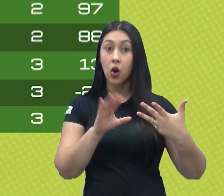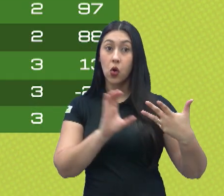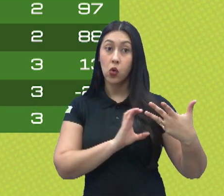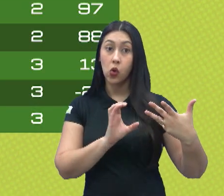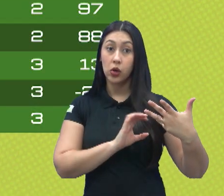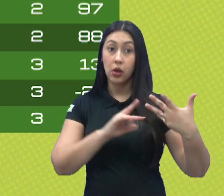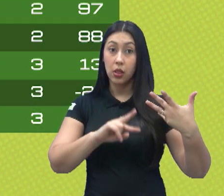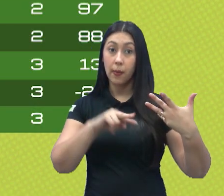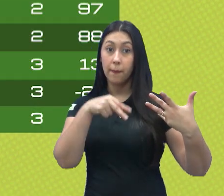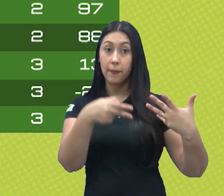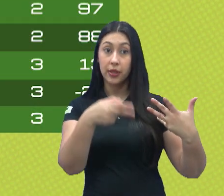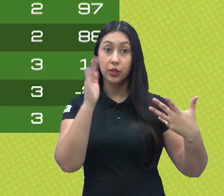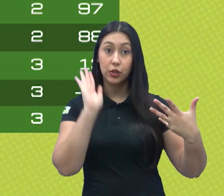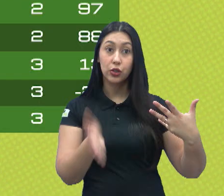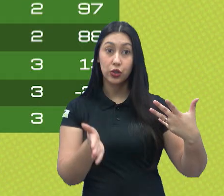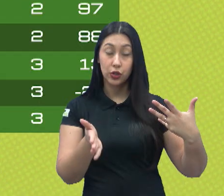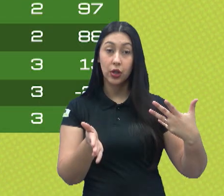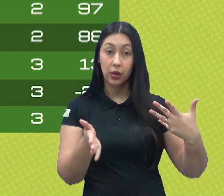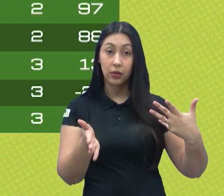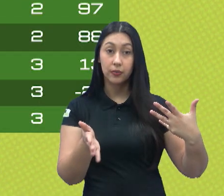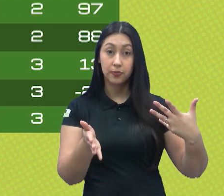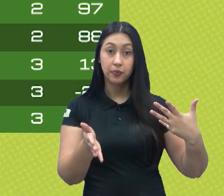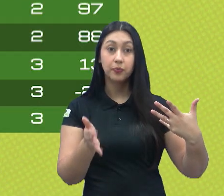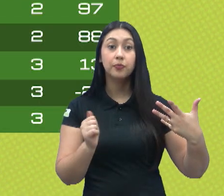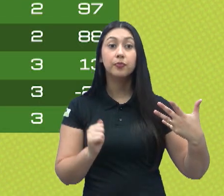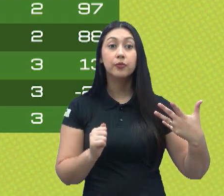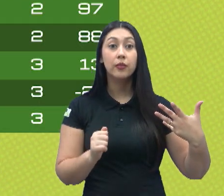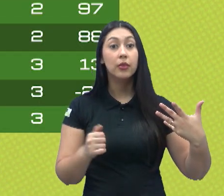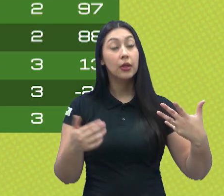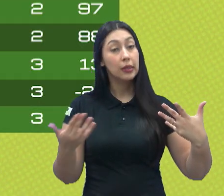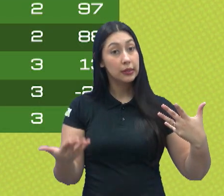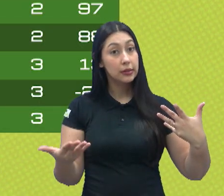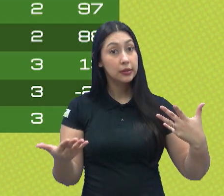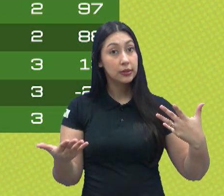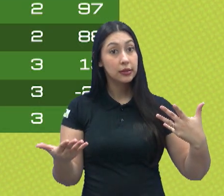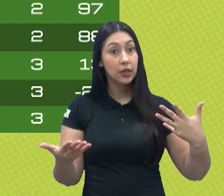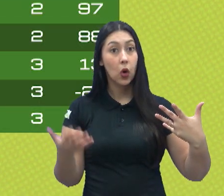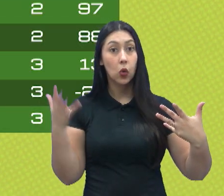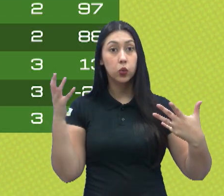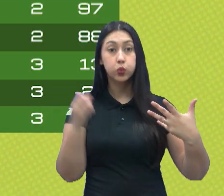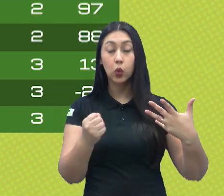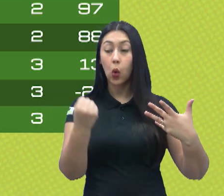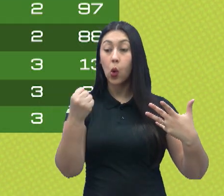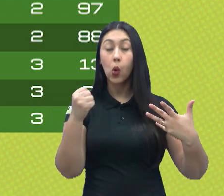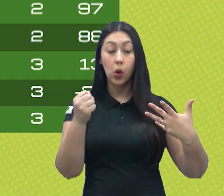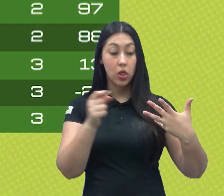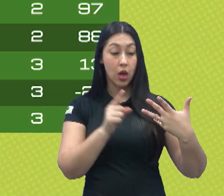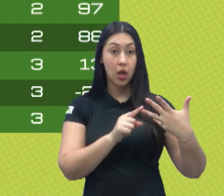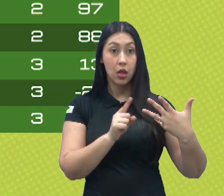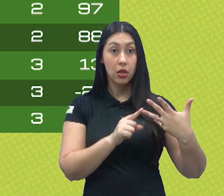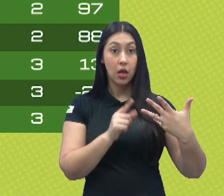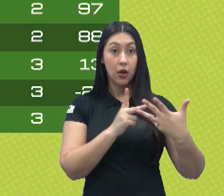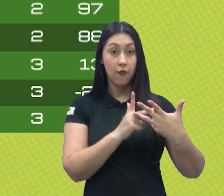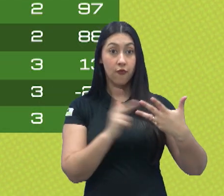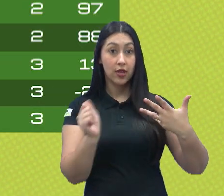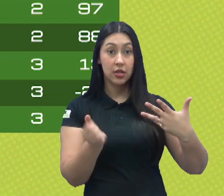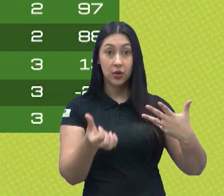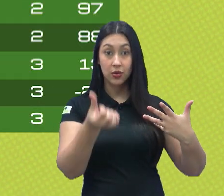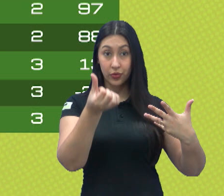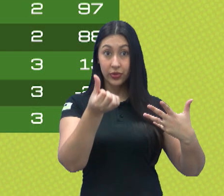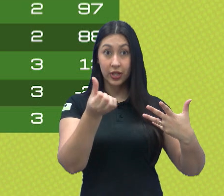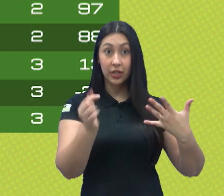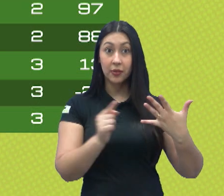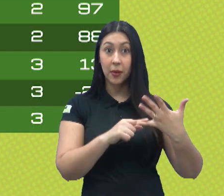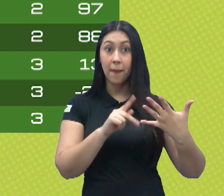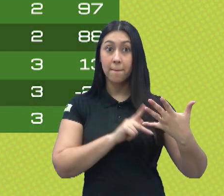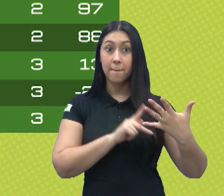assumiu a 4ª com 75% de aproveitamento, como eu disse ali. São 8 jogos, 6 vitórias e 2 derrotas. Pinheiros,